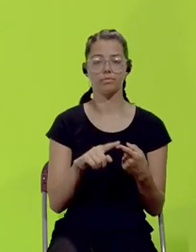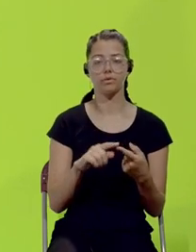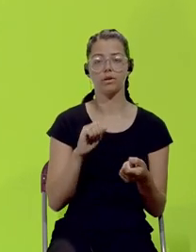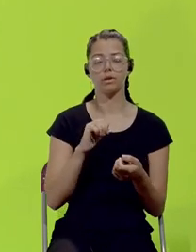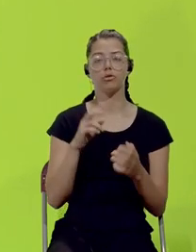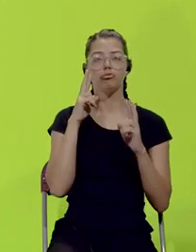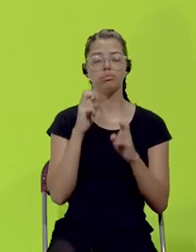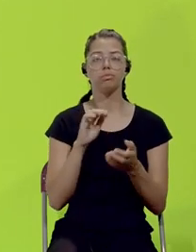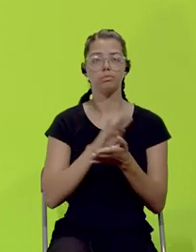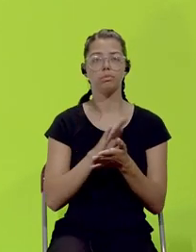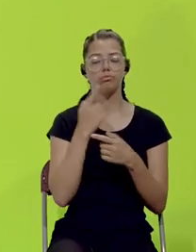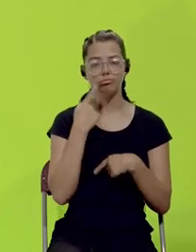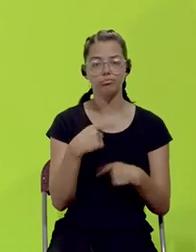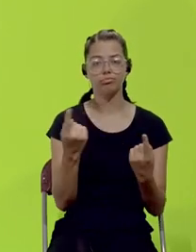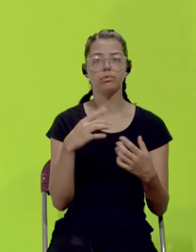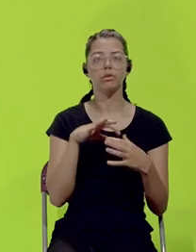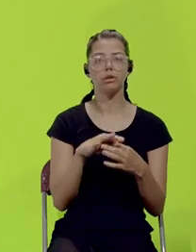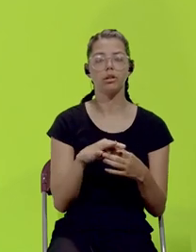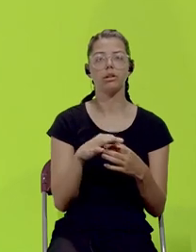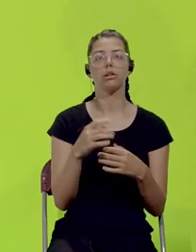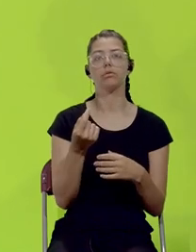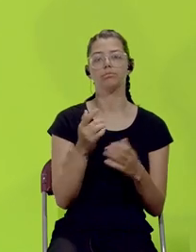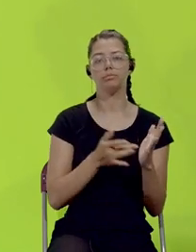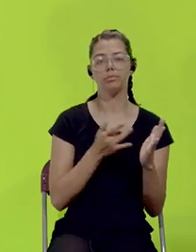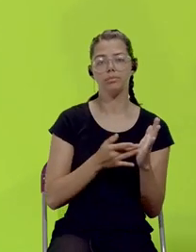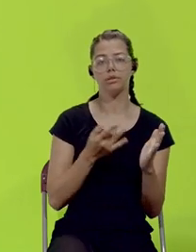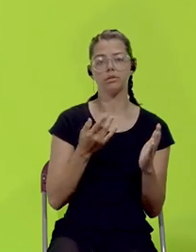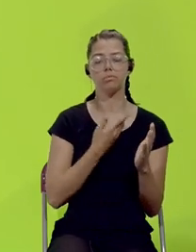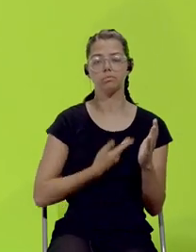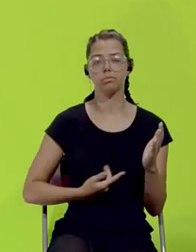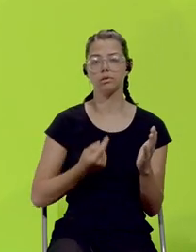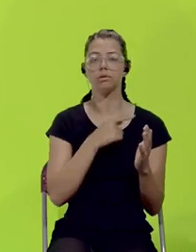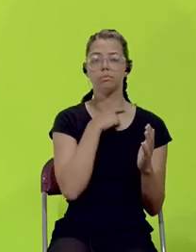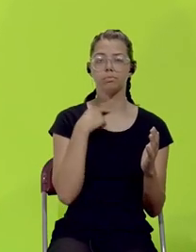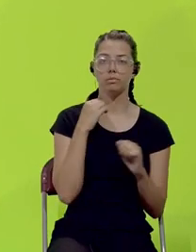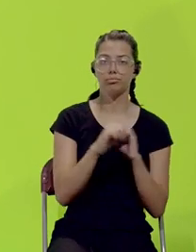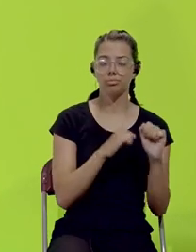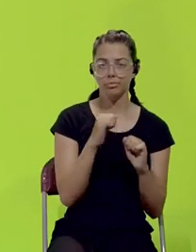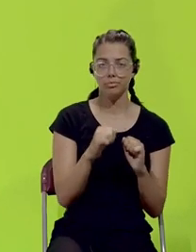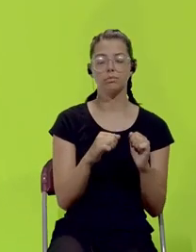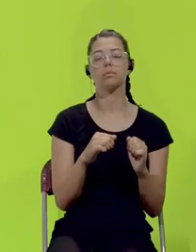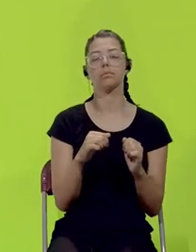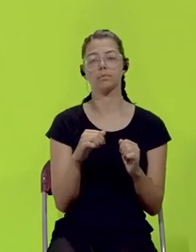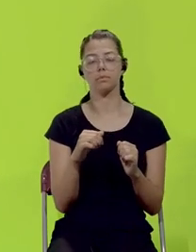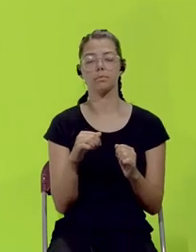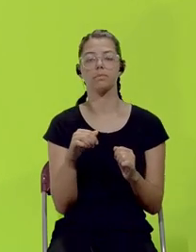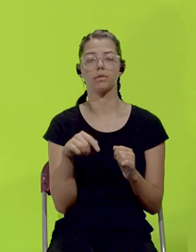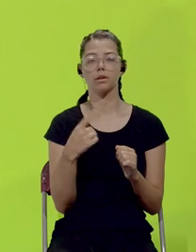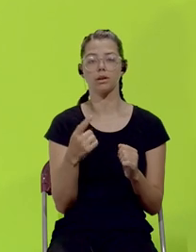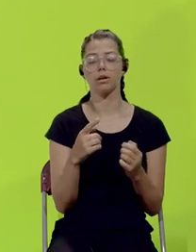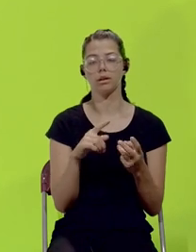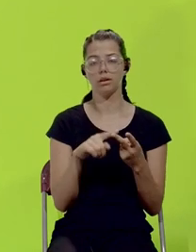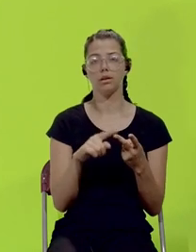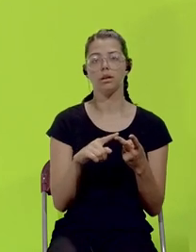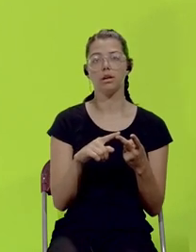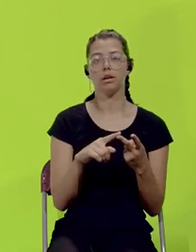estudos sobre a evolução do preço dos livros antigos e raros. Susana, vou dizer a tua só por ser mais rápido, as duas. Que se mude o